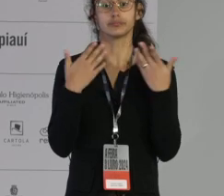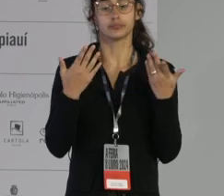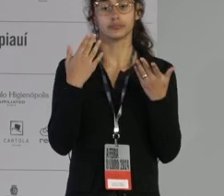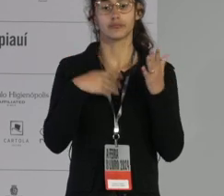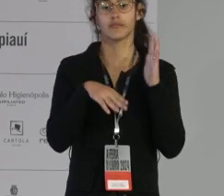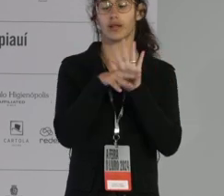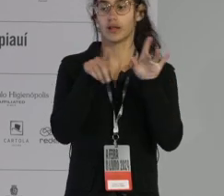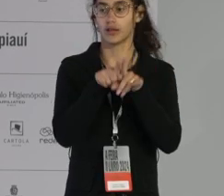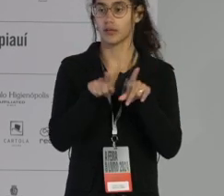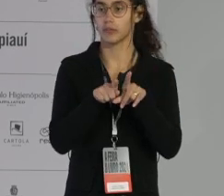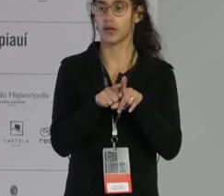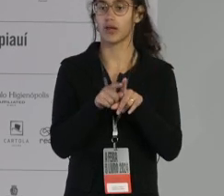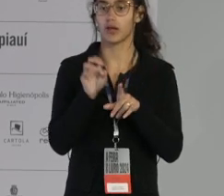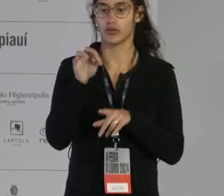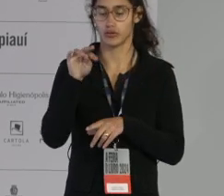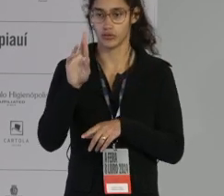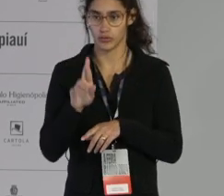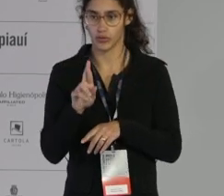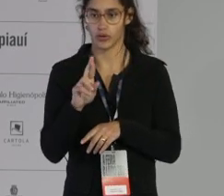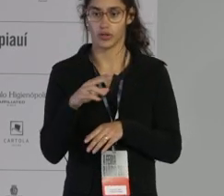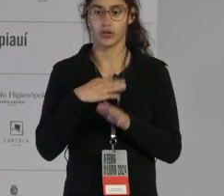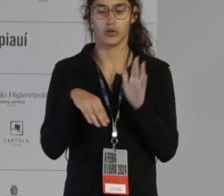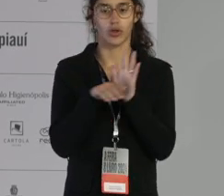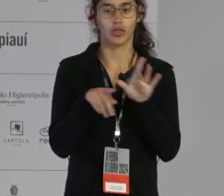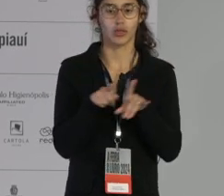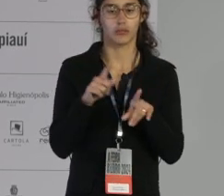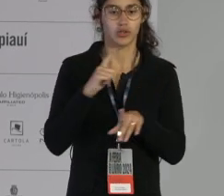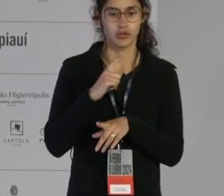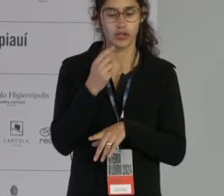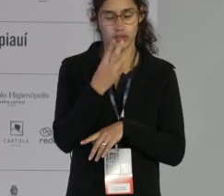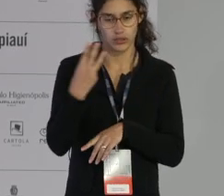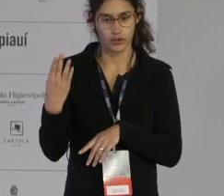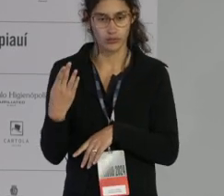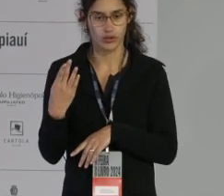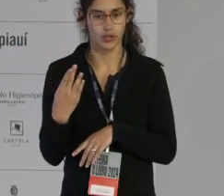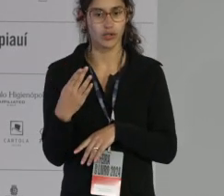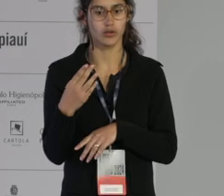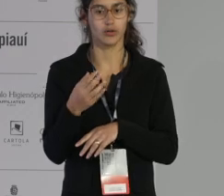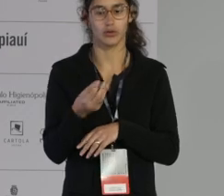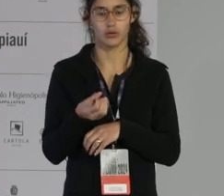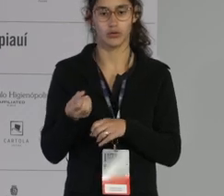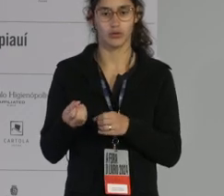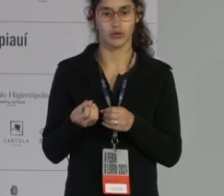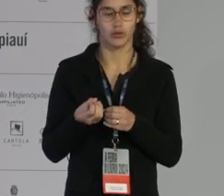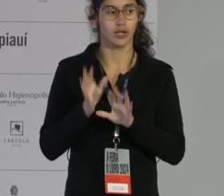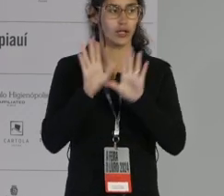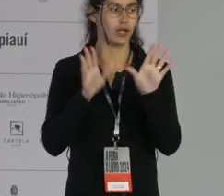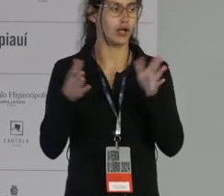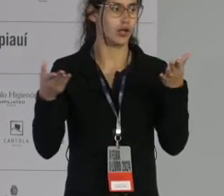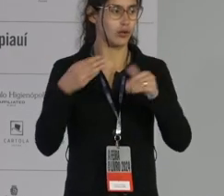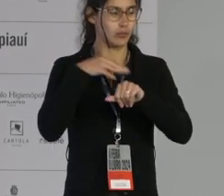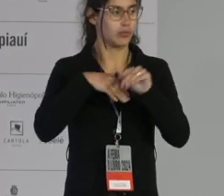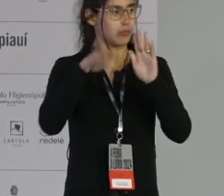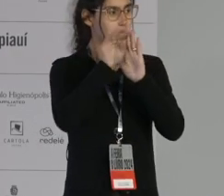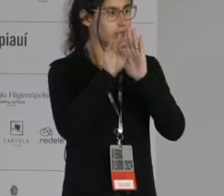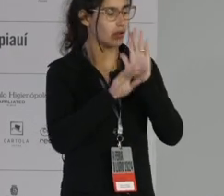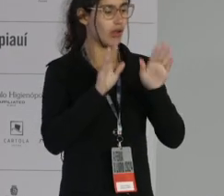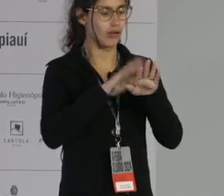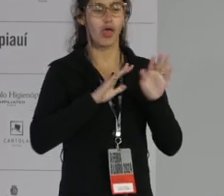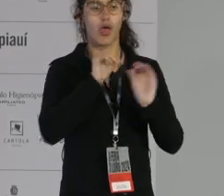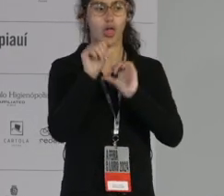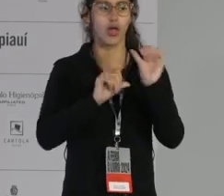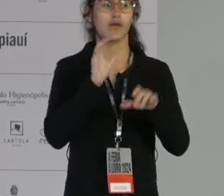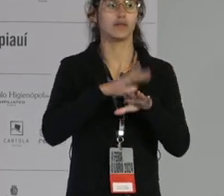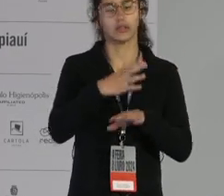eu cheguei, o meu editor, o Betito, da 34, sugeriu, não, mas acho que essa ordem fica, vamos mudar,